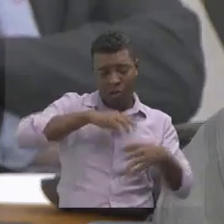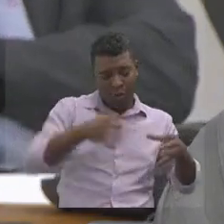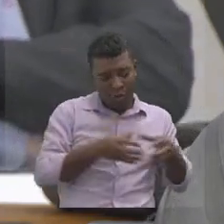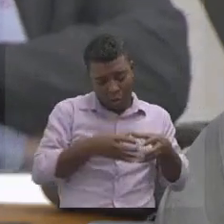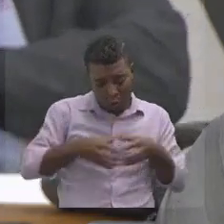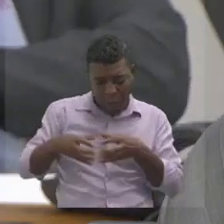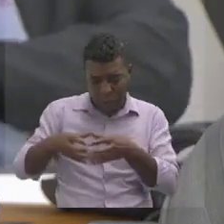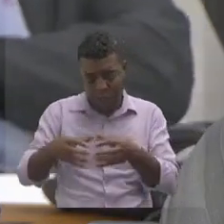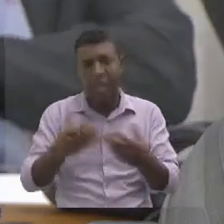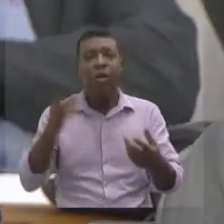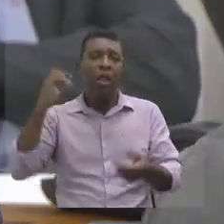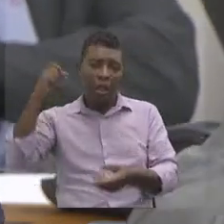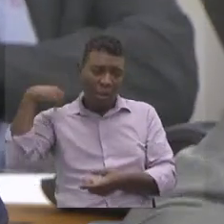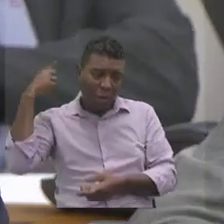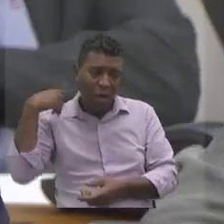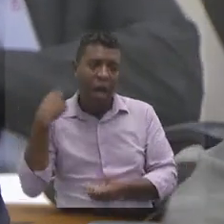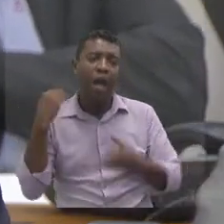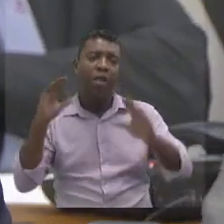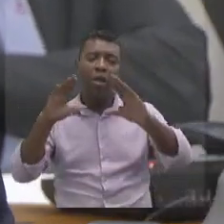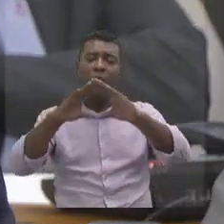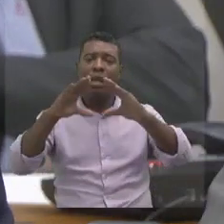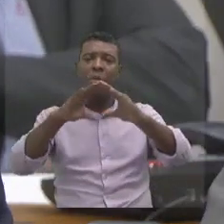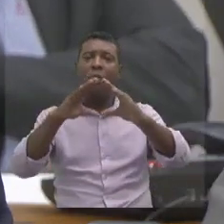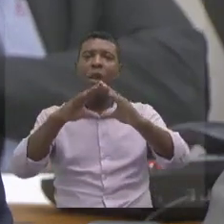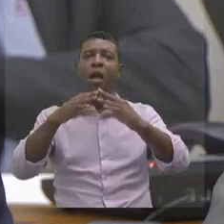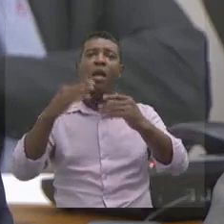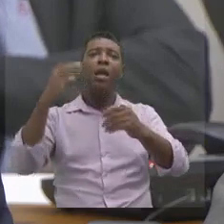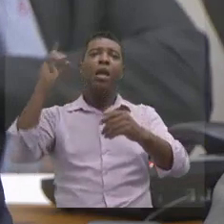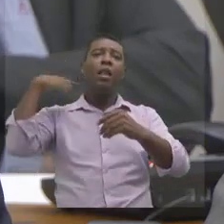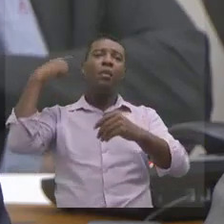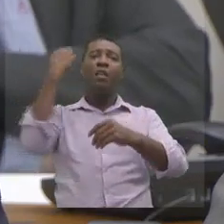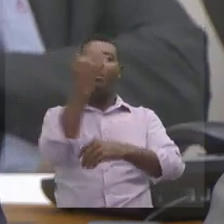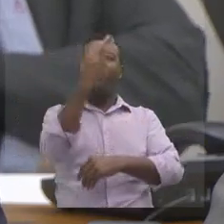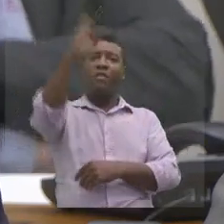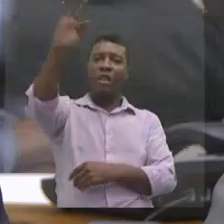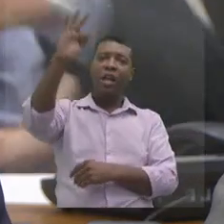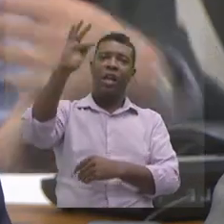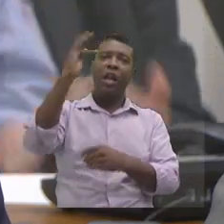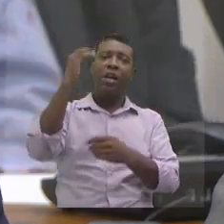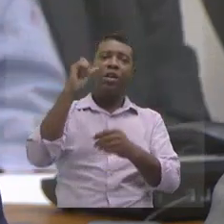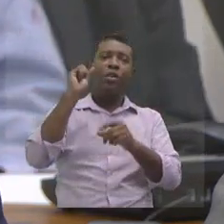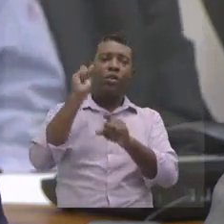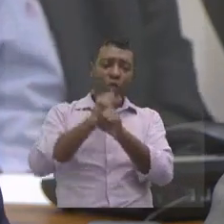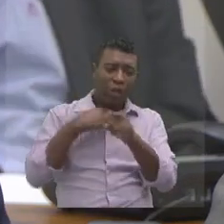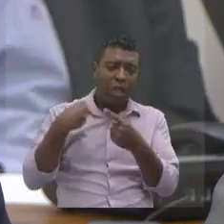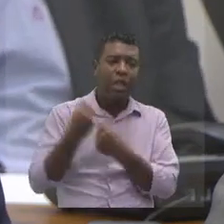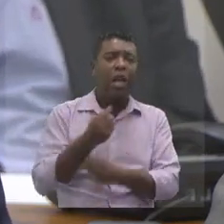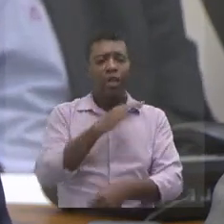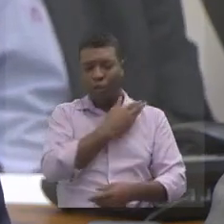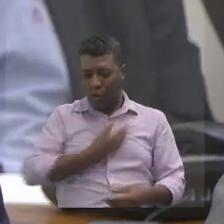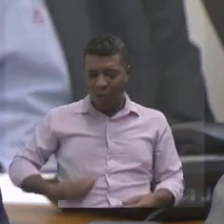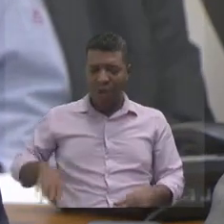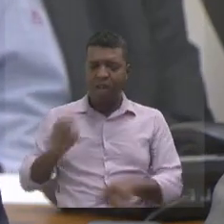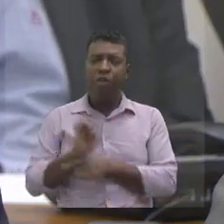bancada Federal sociedade Governo do Estado